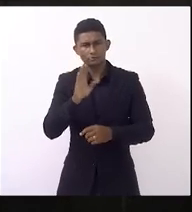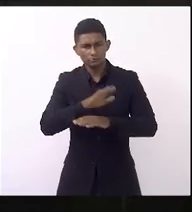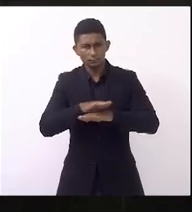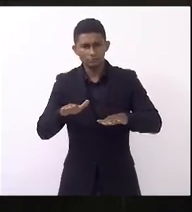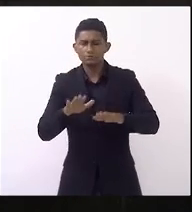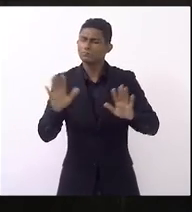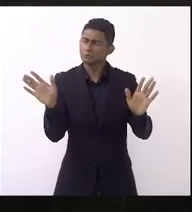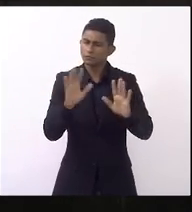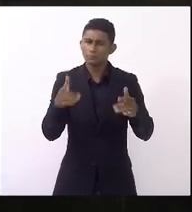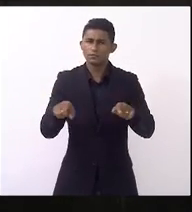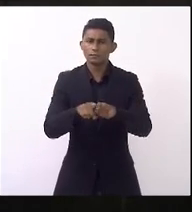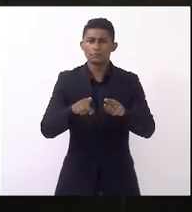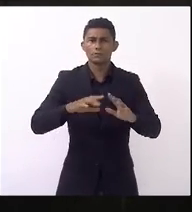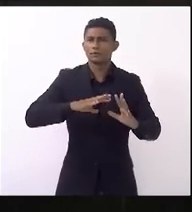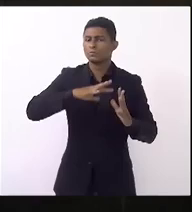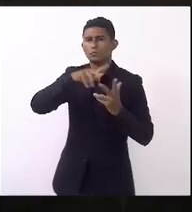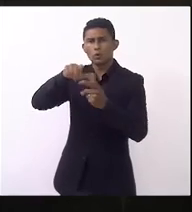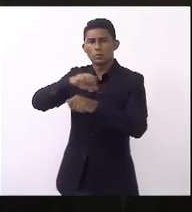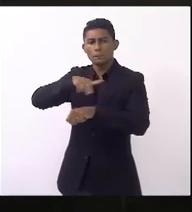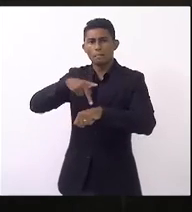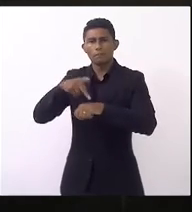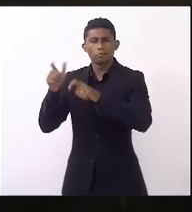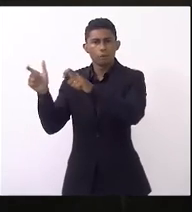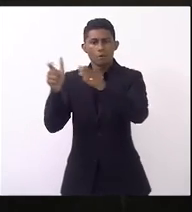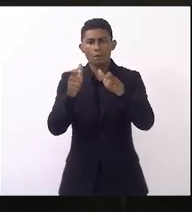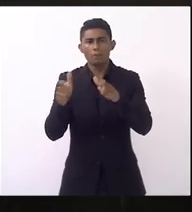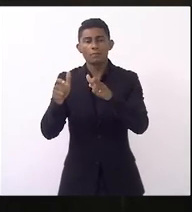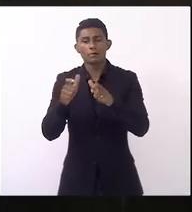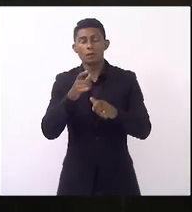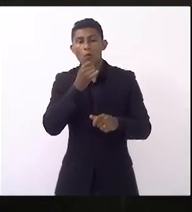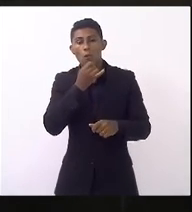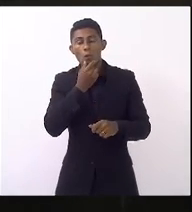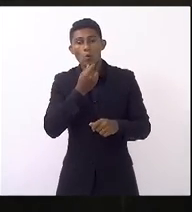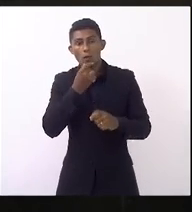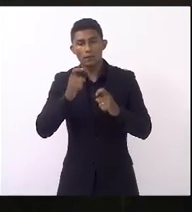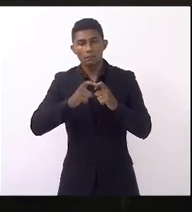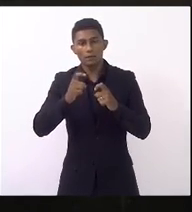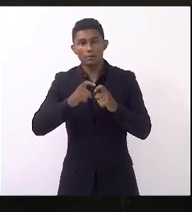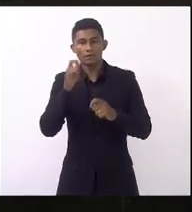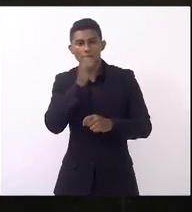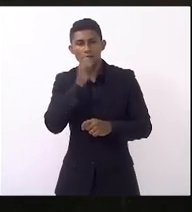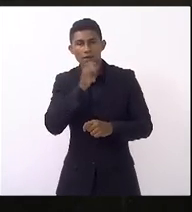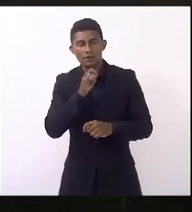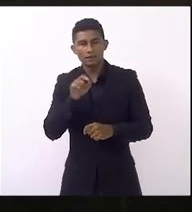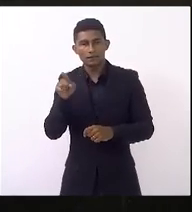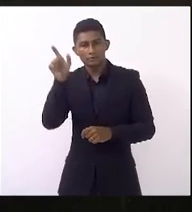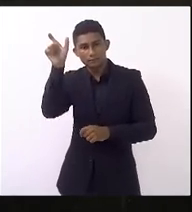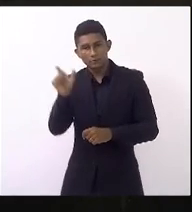não apenas, como se costuma dizer, ao médico italiano Franco Basaglia, que